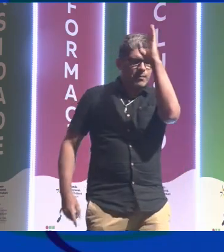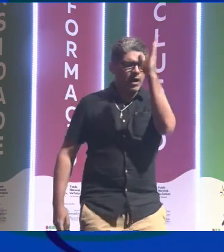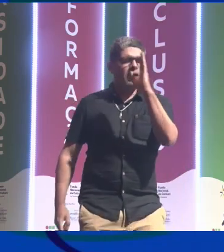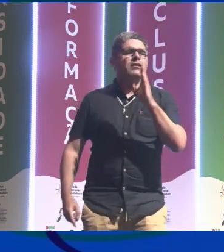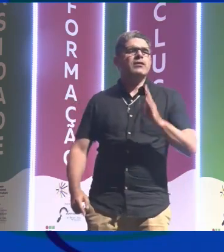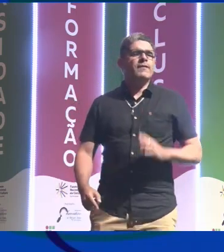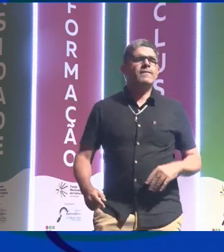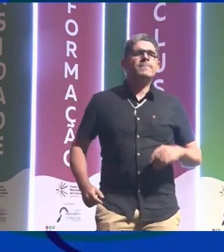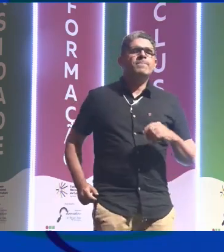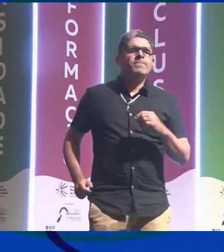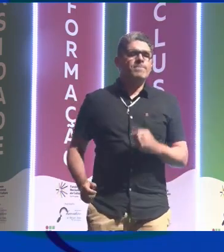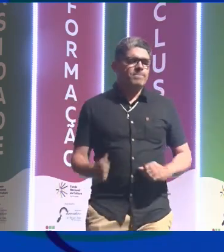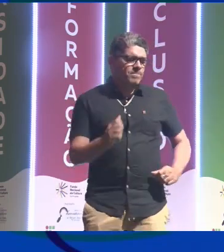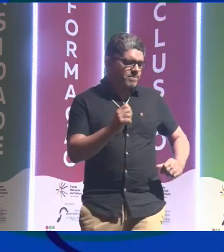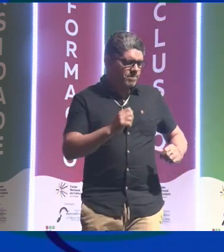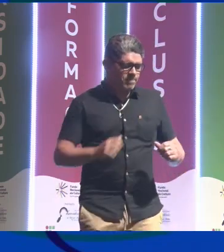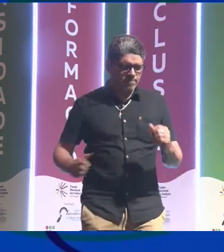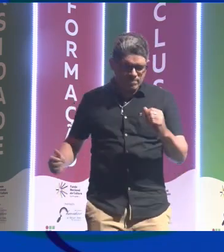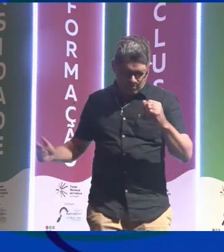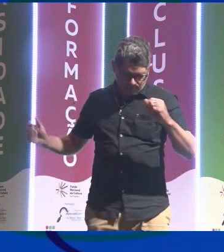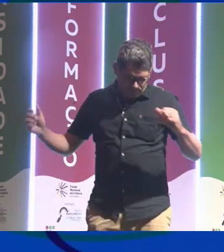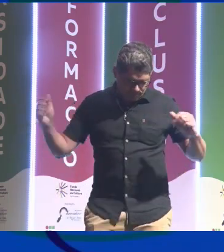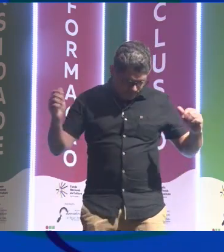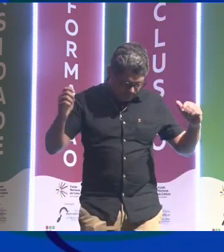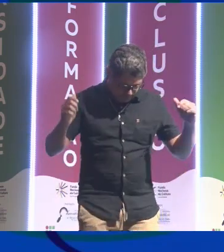esse país.